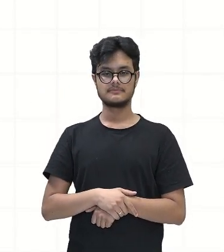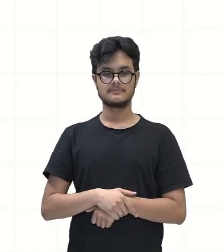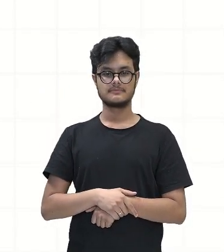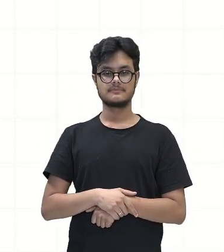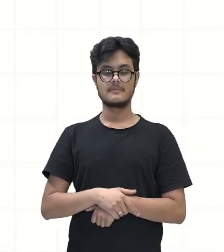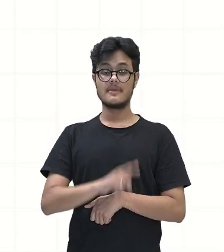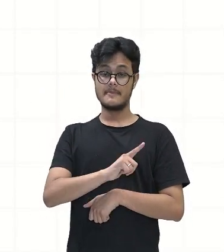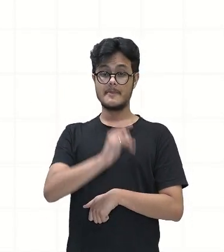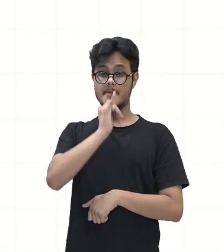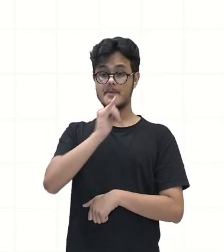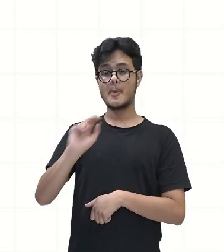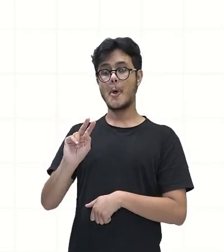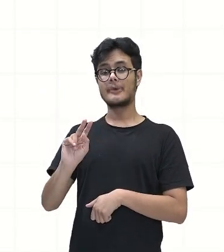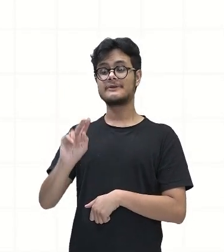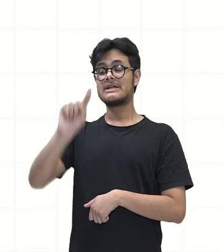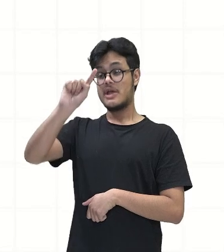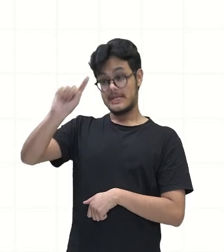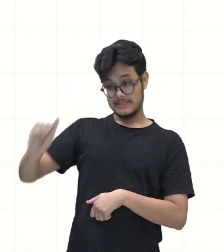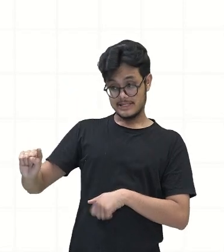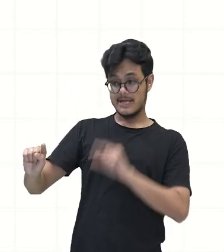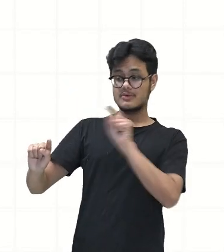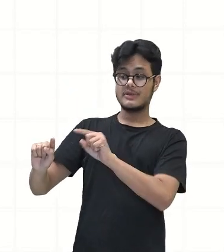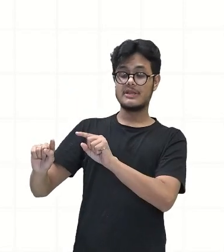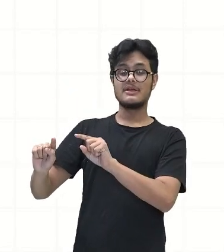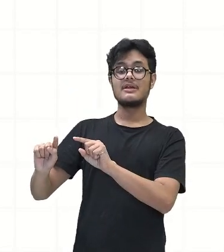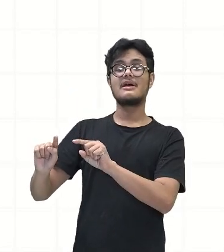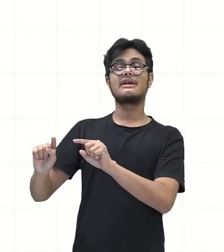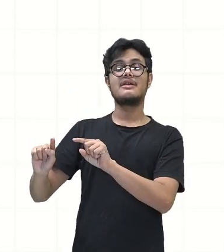né? No triângulo equilátero.